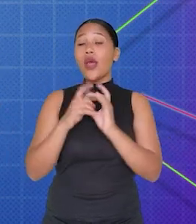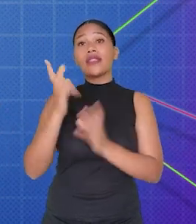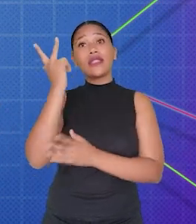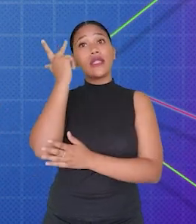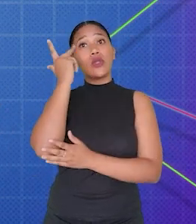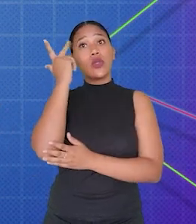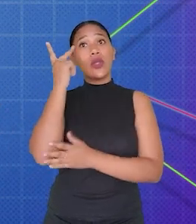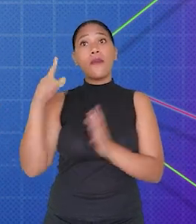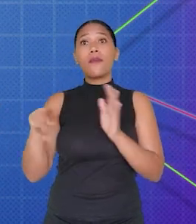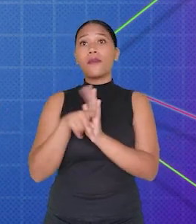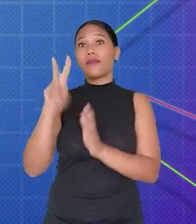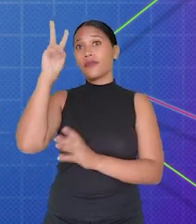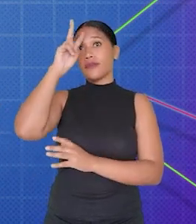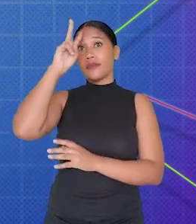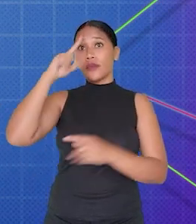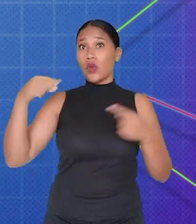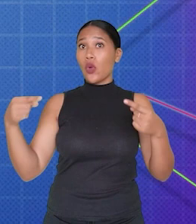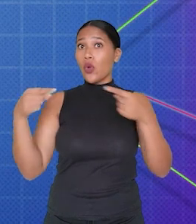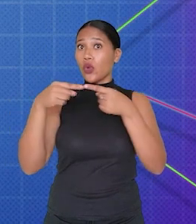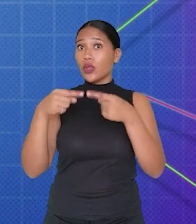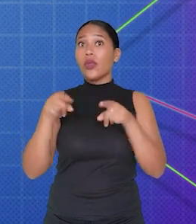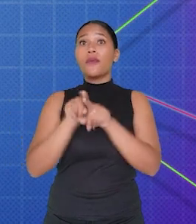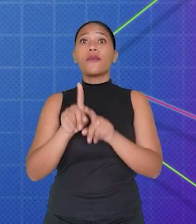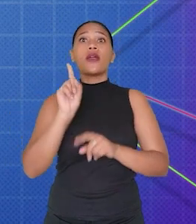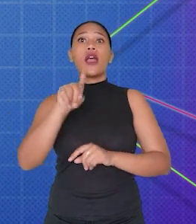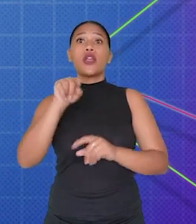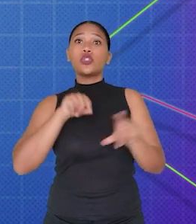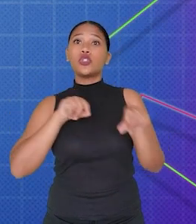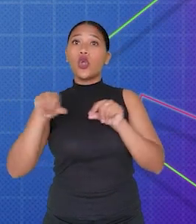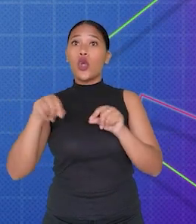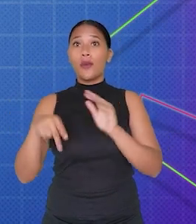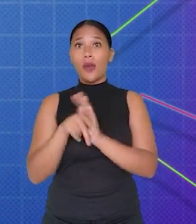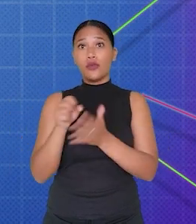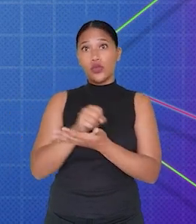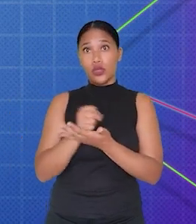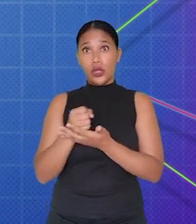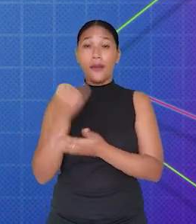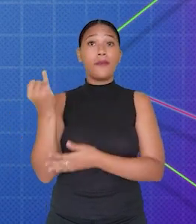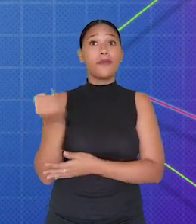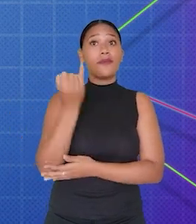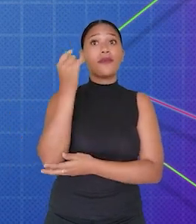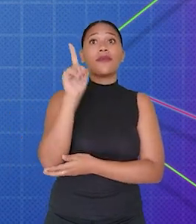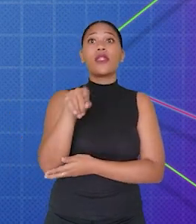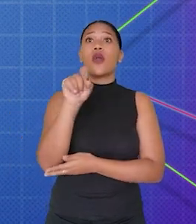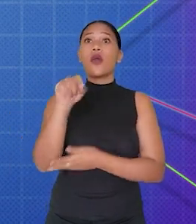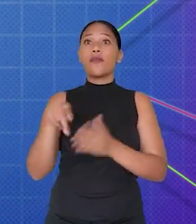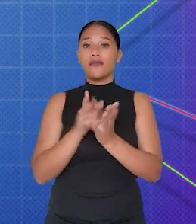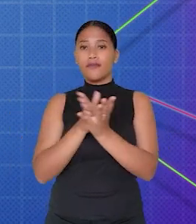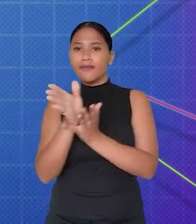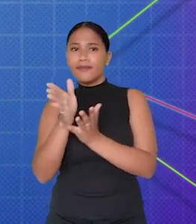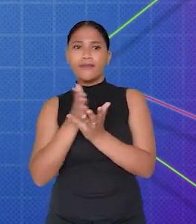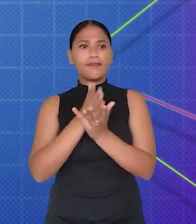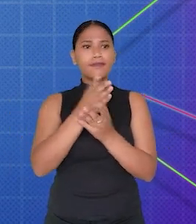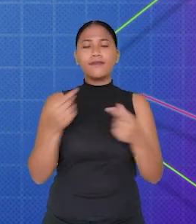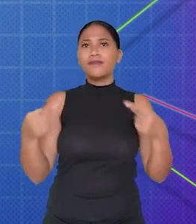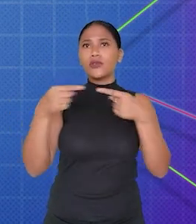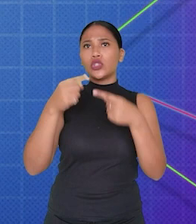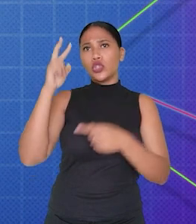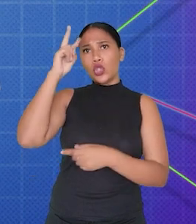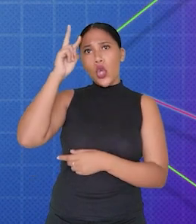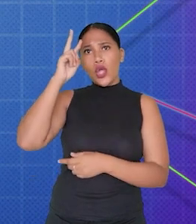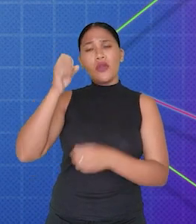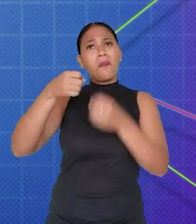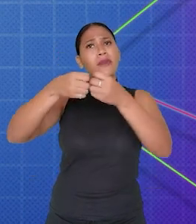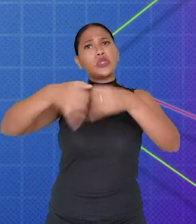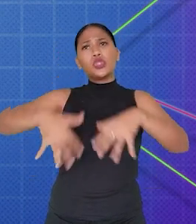maneira natural, para que a história mantenha coesão mesmo com as escolhas do jogador. É importante que as ramificações sejam coerentes com a história